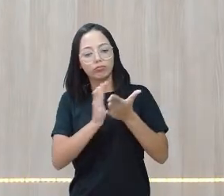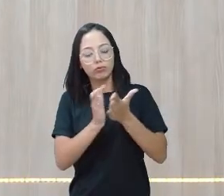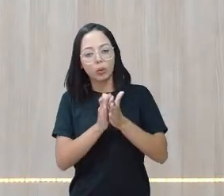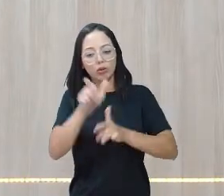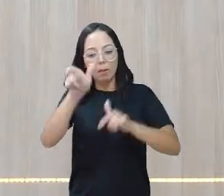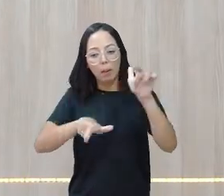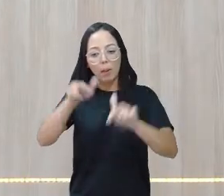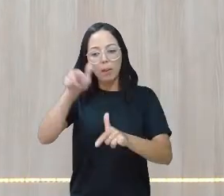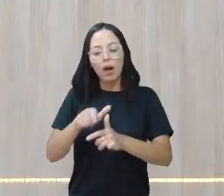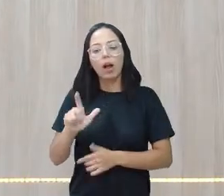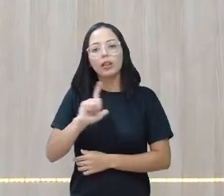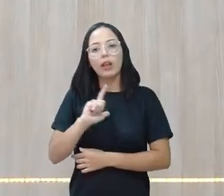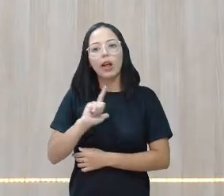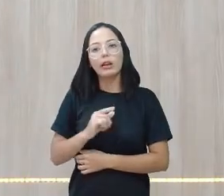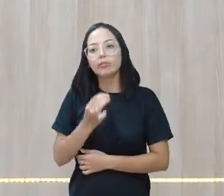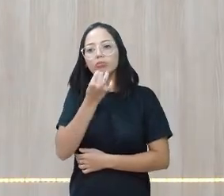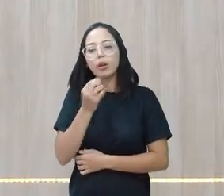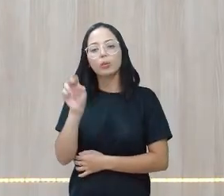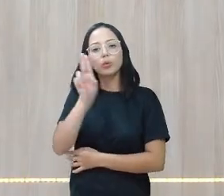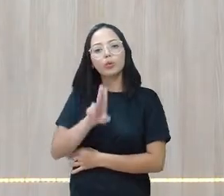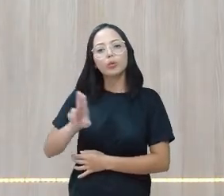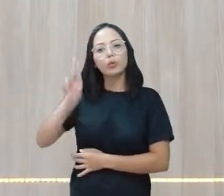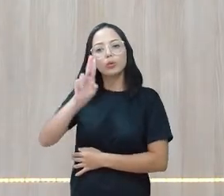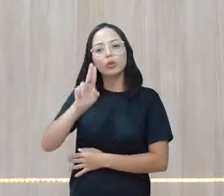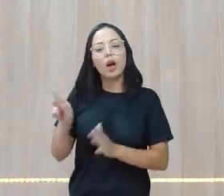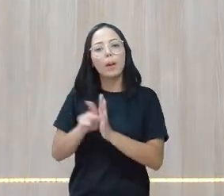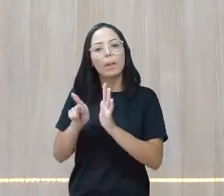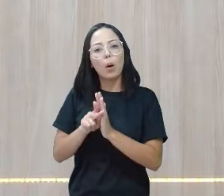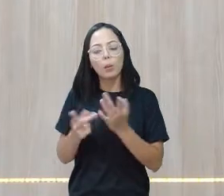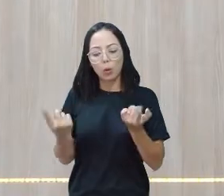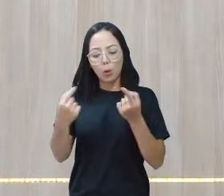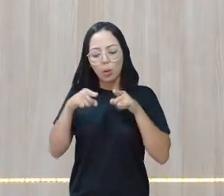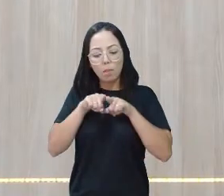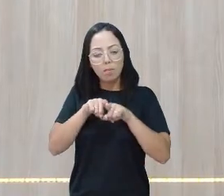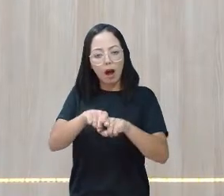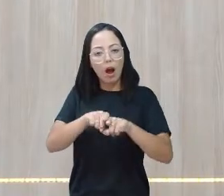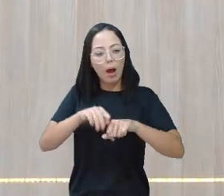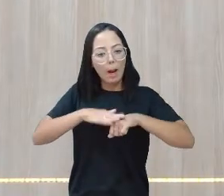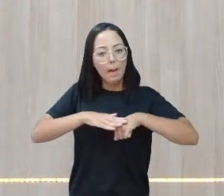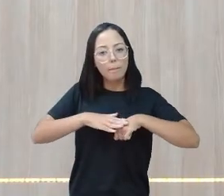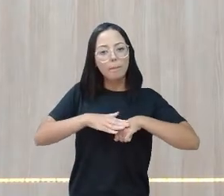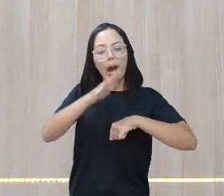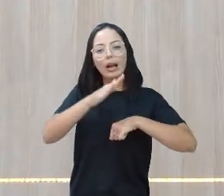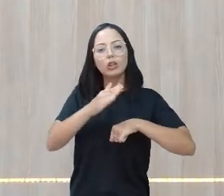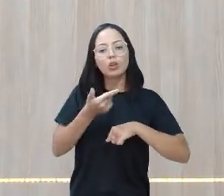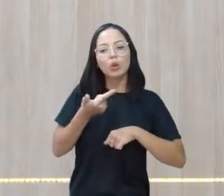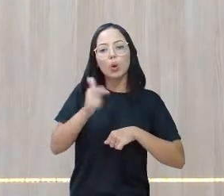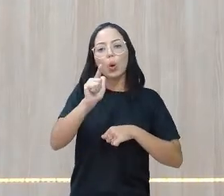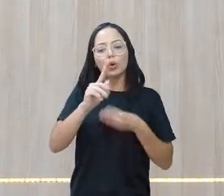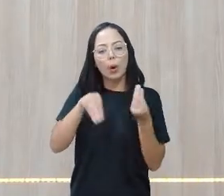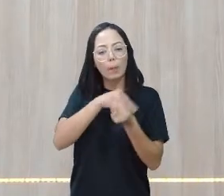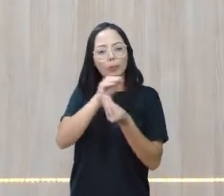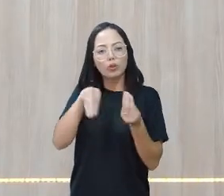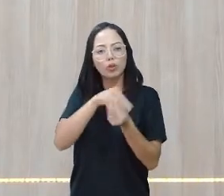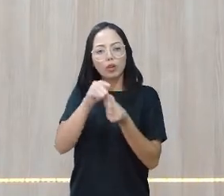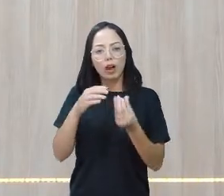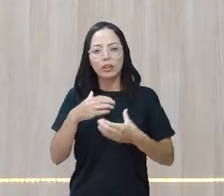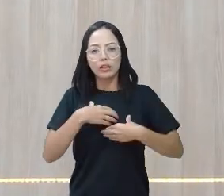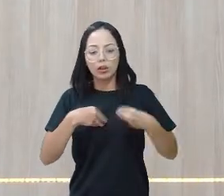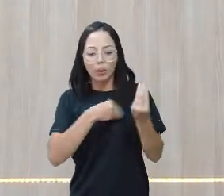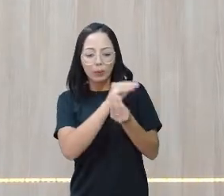têm de utilizar ao mesmo tempo mais de um sentido ou de misturar